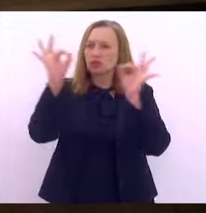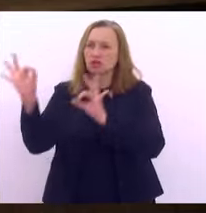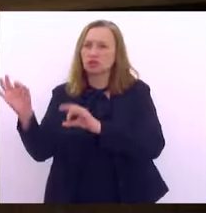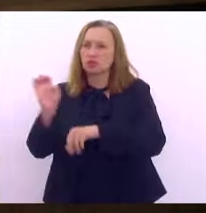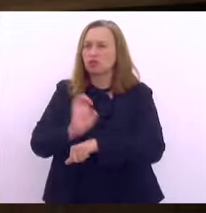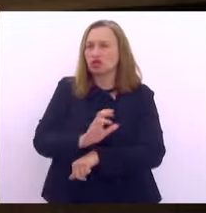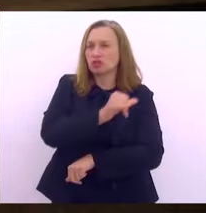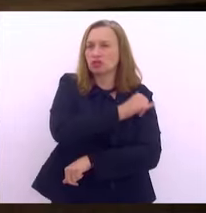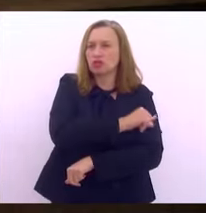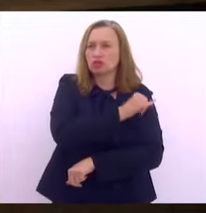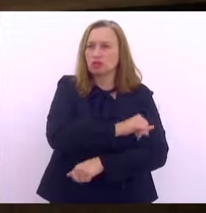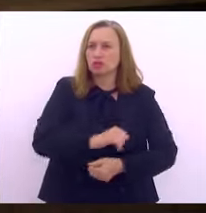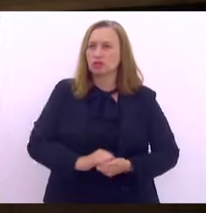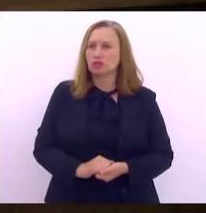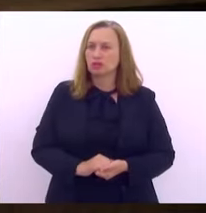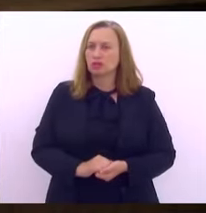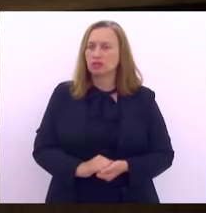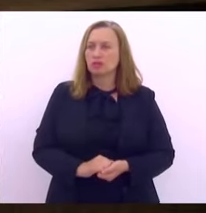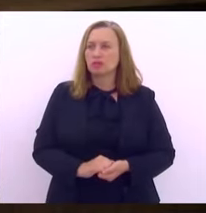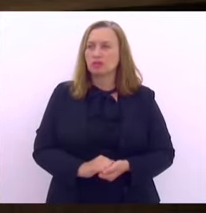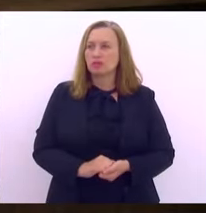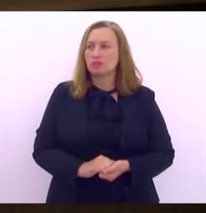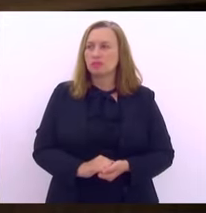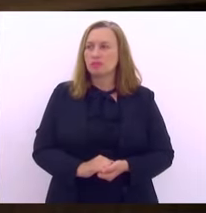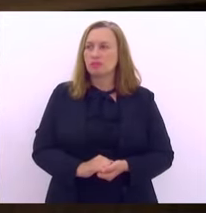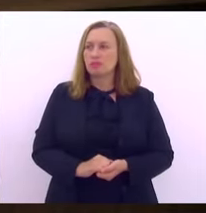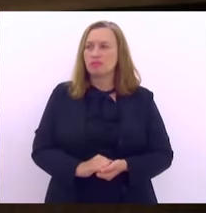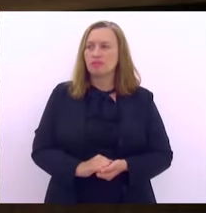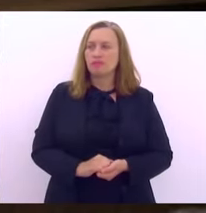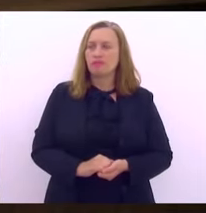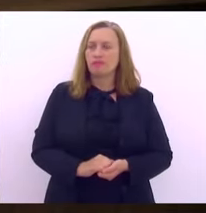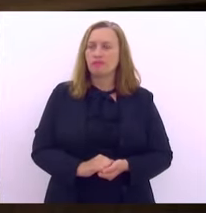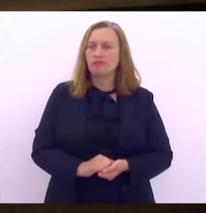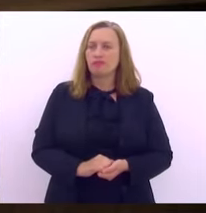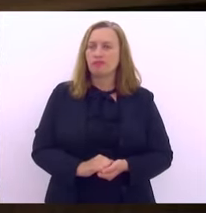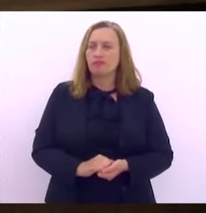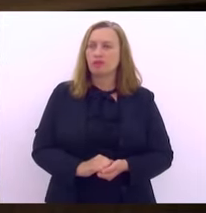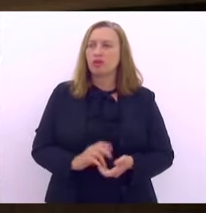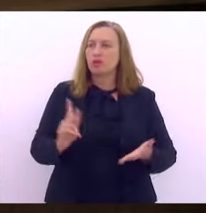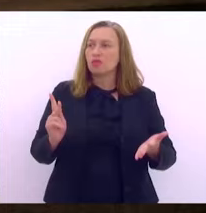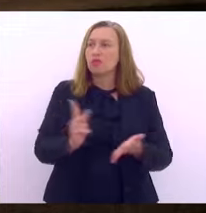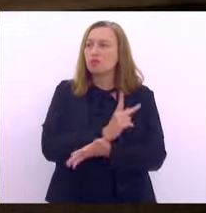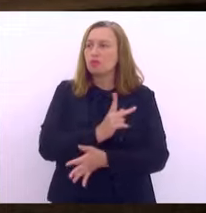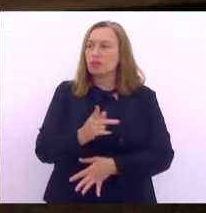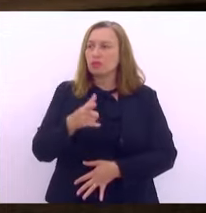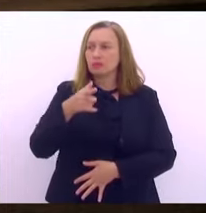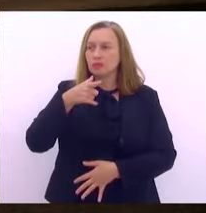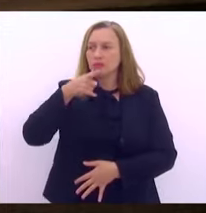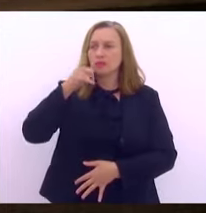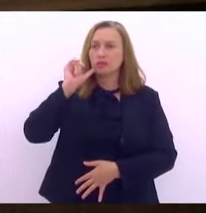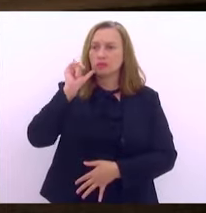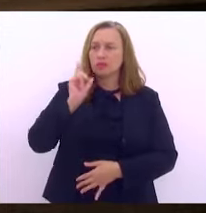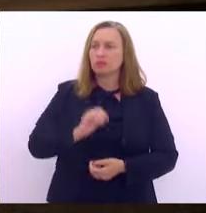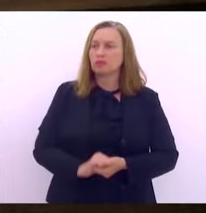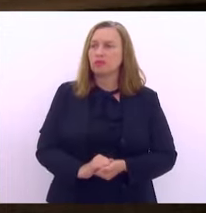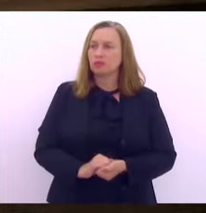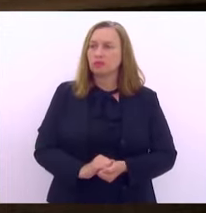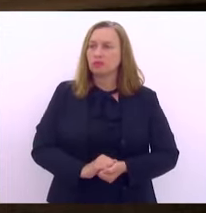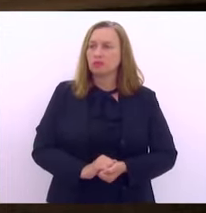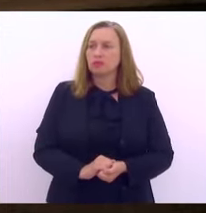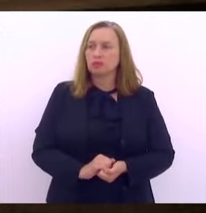Rio de Janeiro o colapso da segurança pública. Mas o que aconteceu ontem é algo